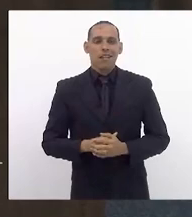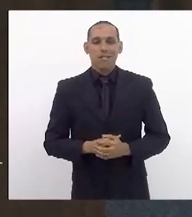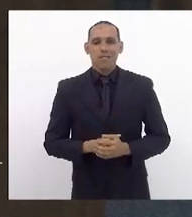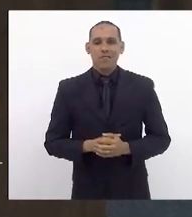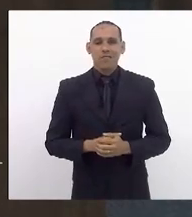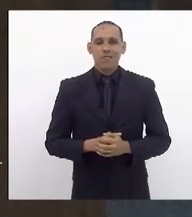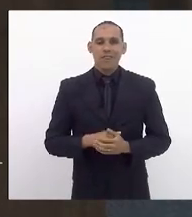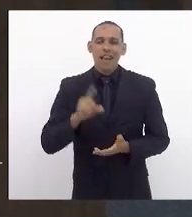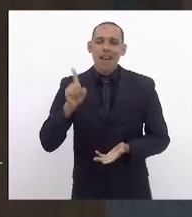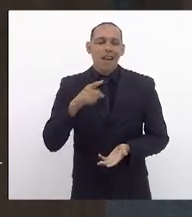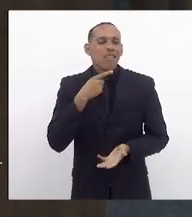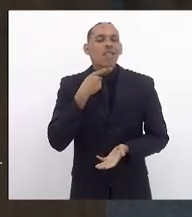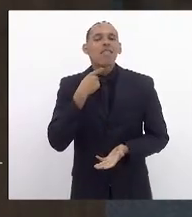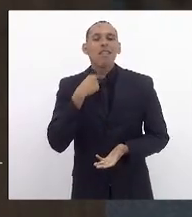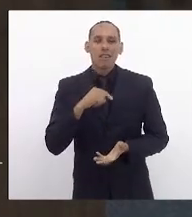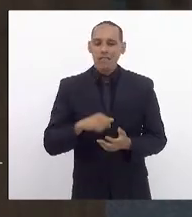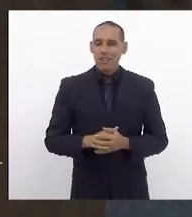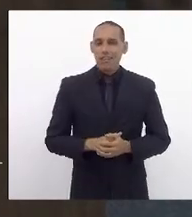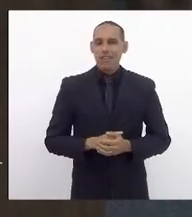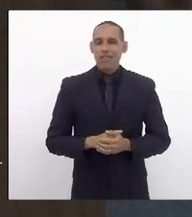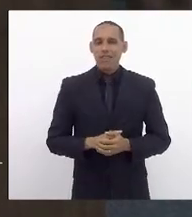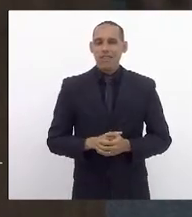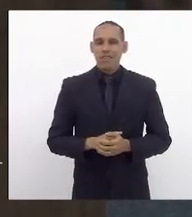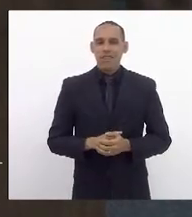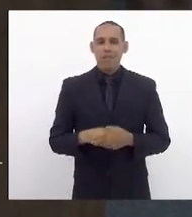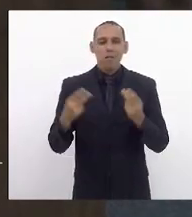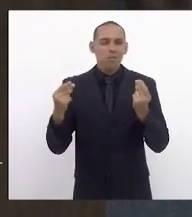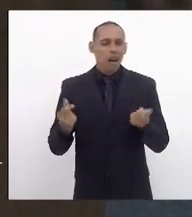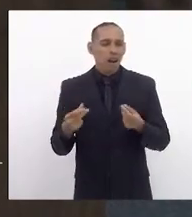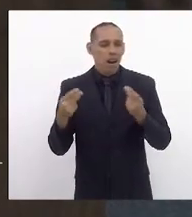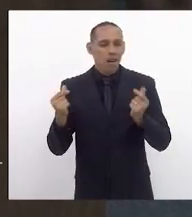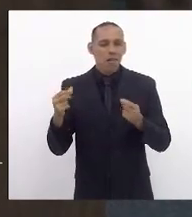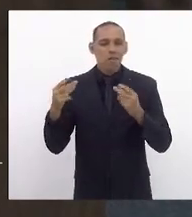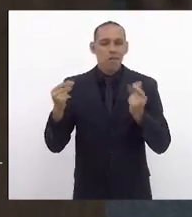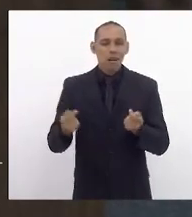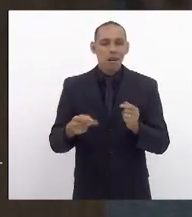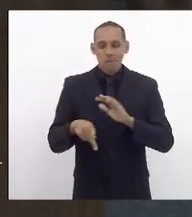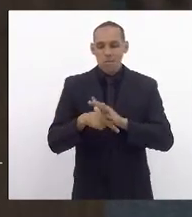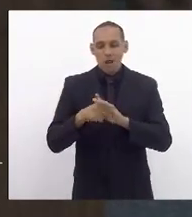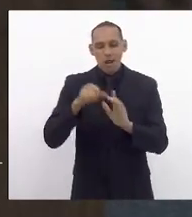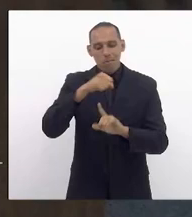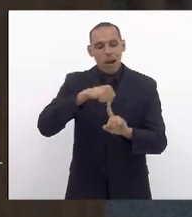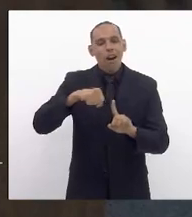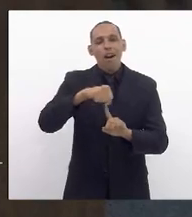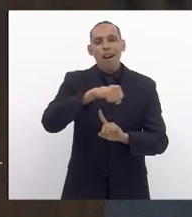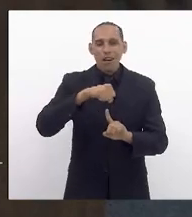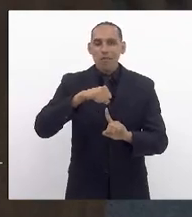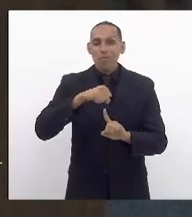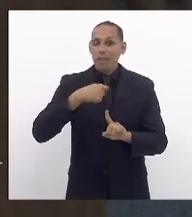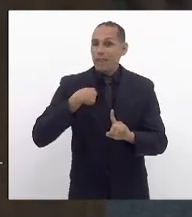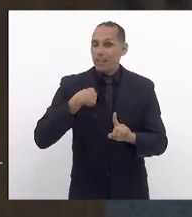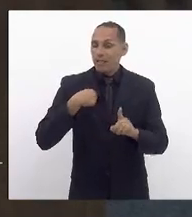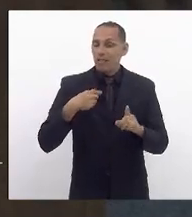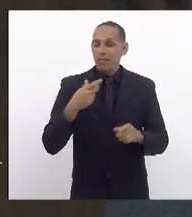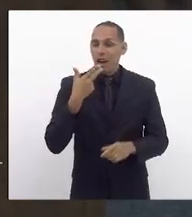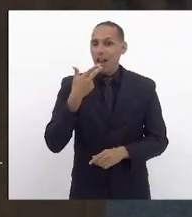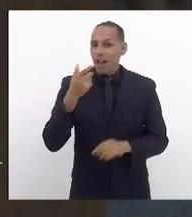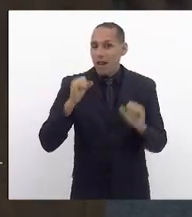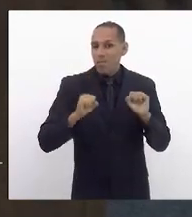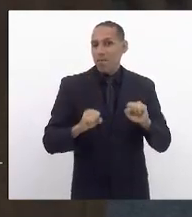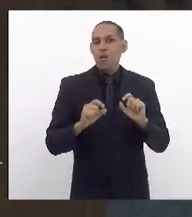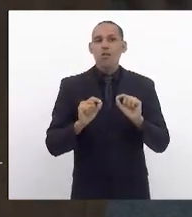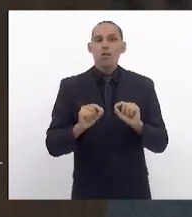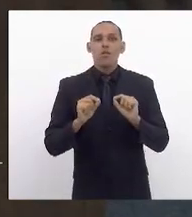Esse é um anseio, senhor presidente, de longas datas da nossa sociedade. Eu posso dizer que é